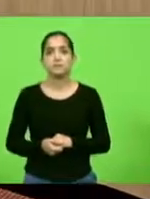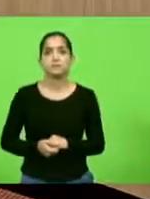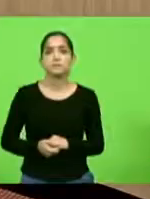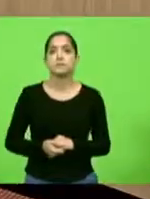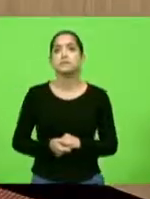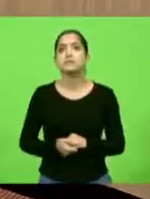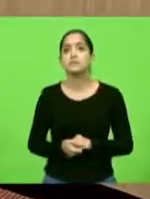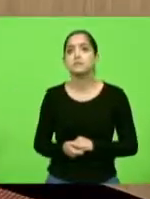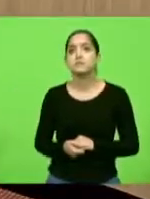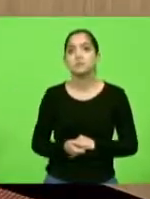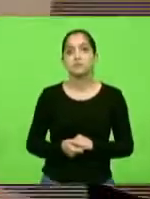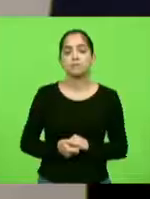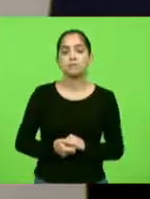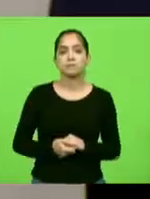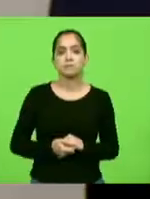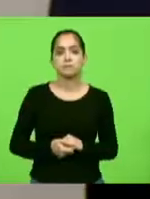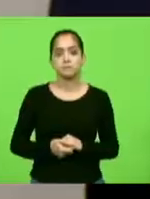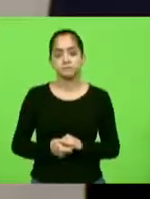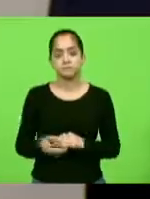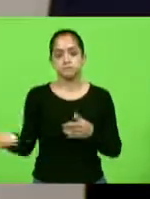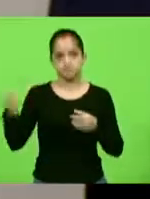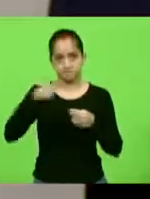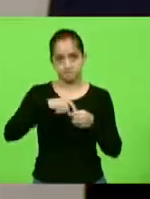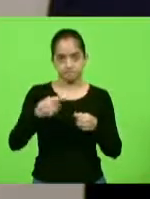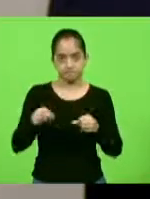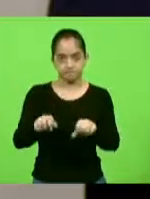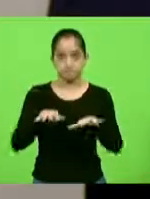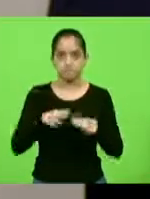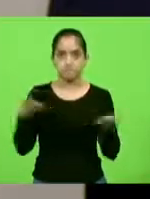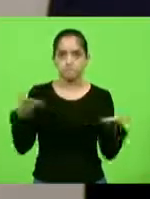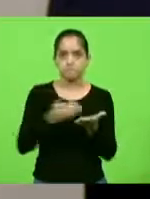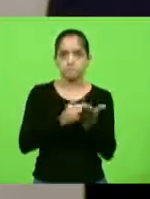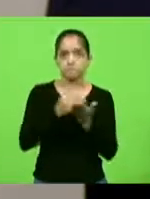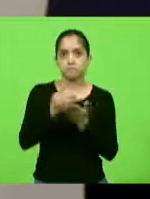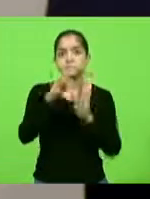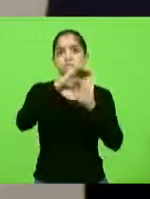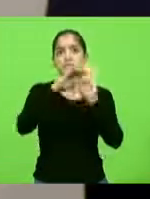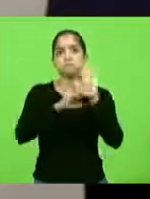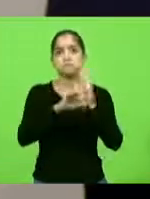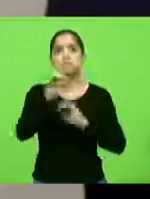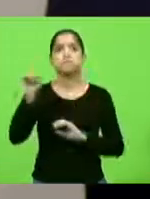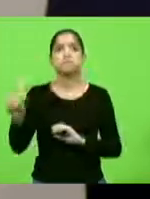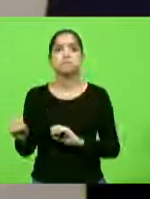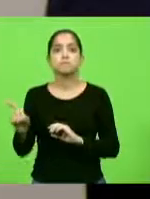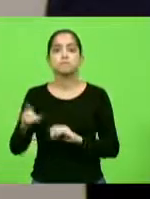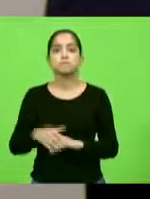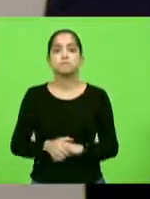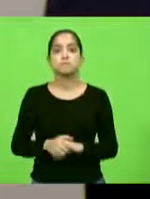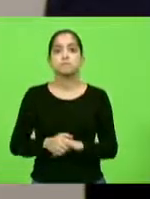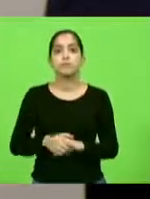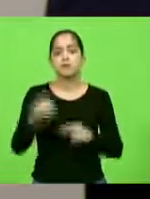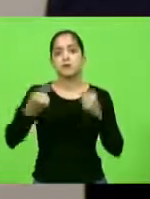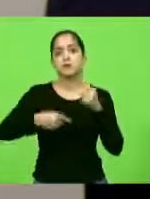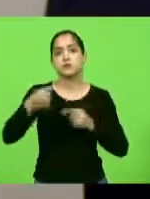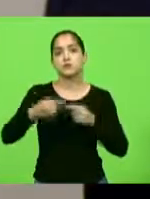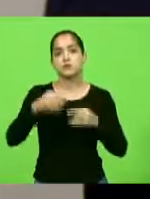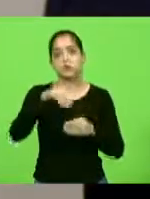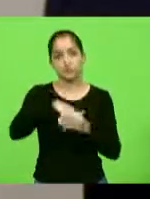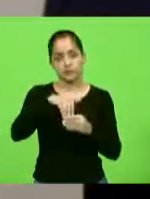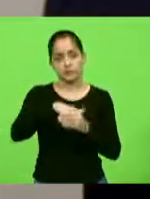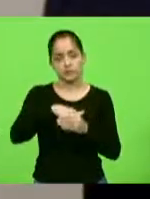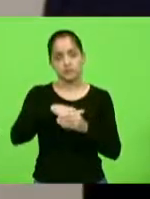Boa tarde a todos. Reaberta a sessão, passamos à ordem do dia. Discussão e votação em turno único